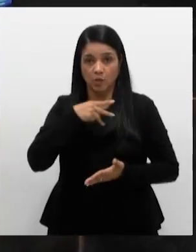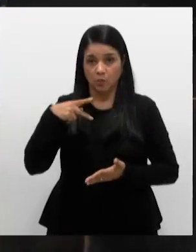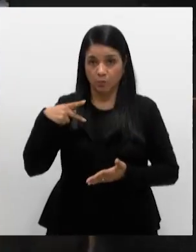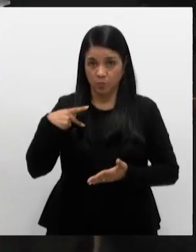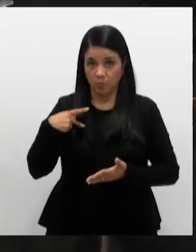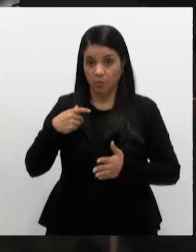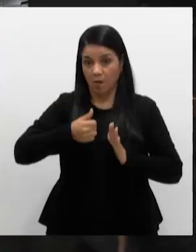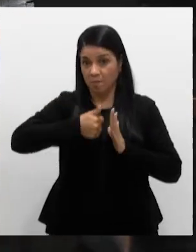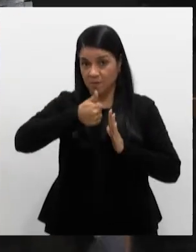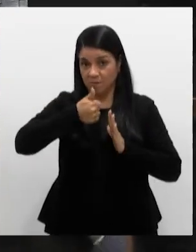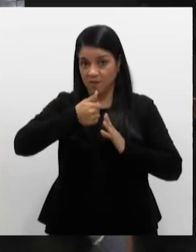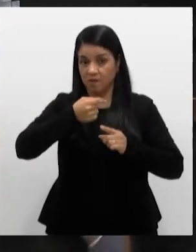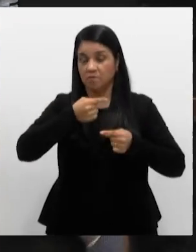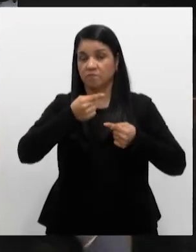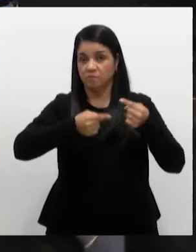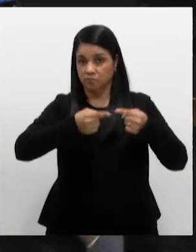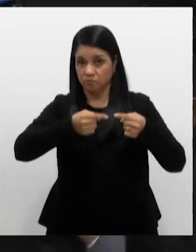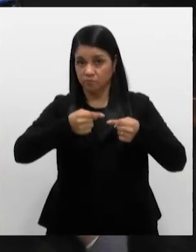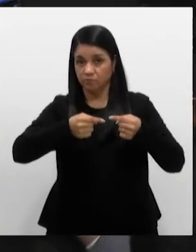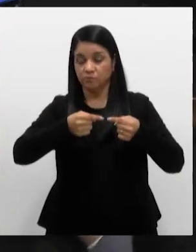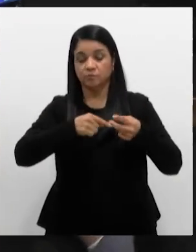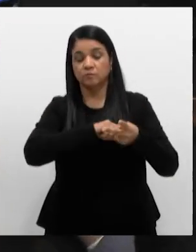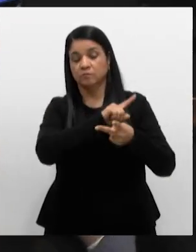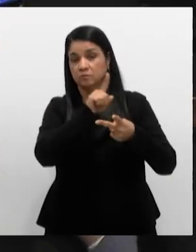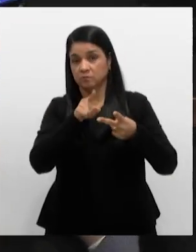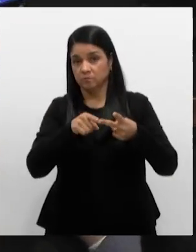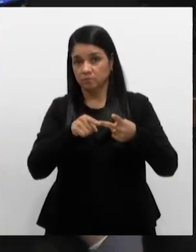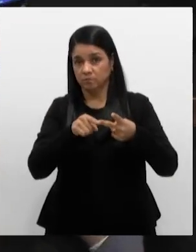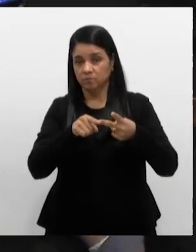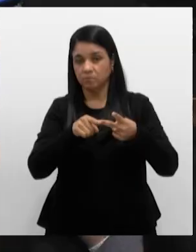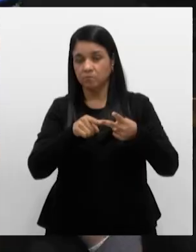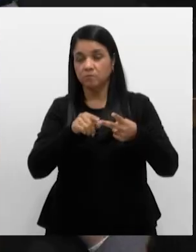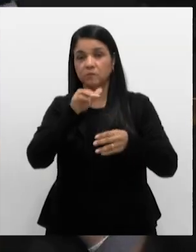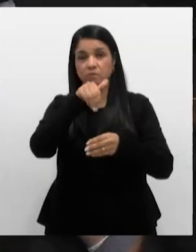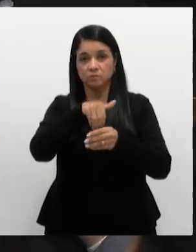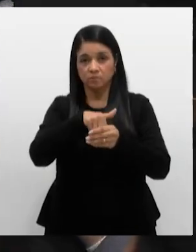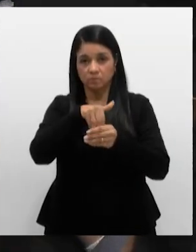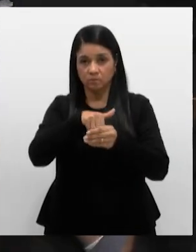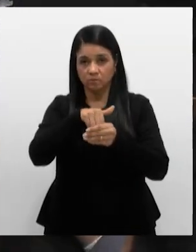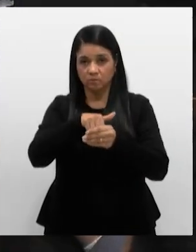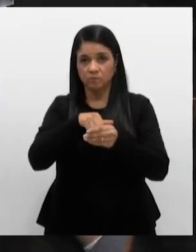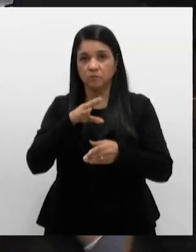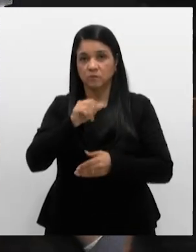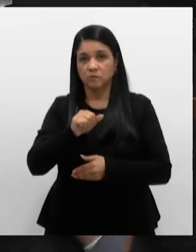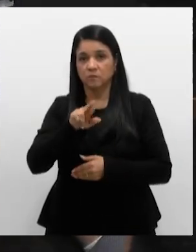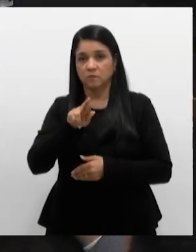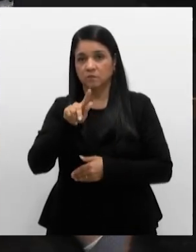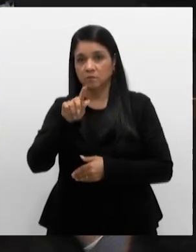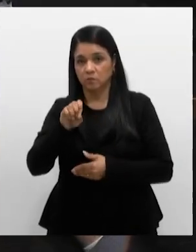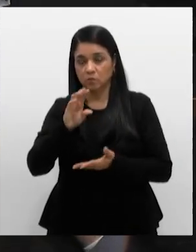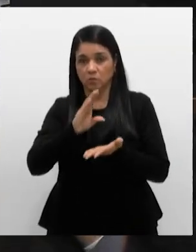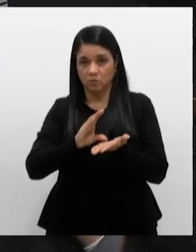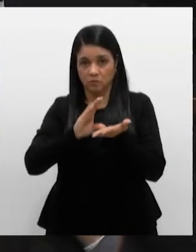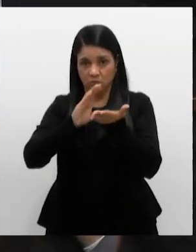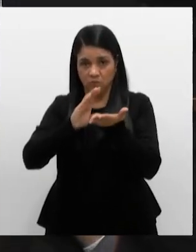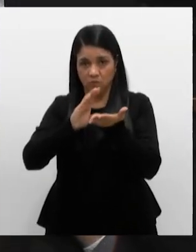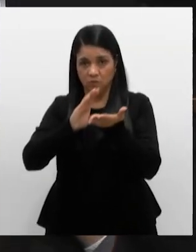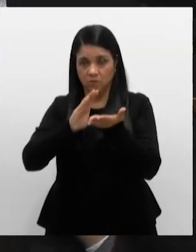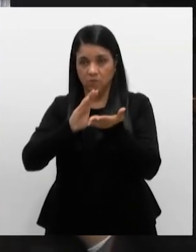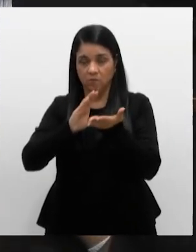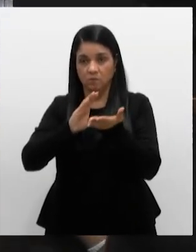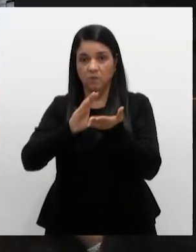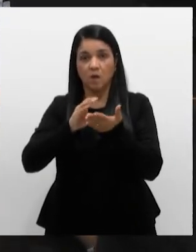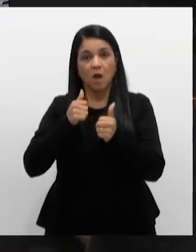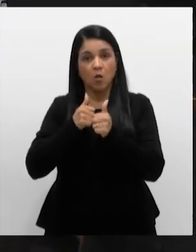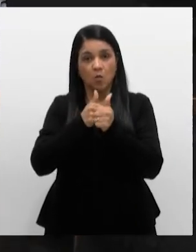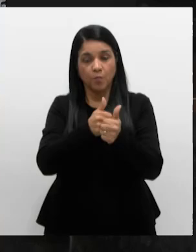da sessão que a gente já deliberou, vamos fazer a votação do cargo de conselheiro e acompanhem